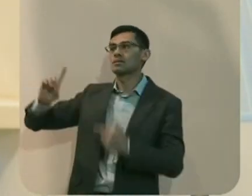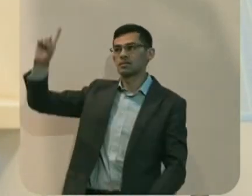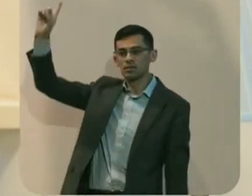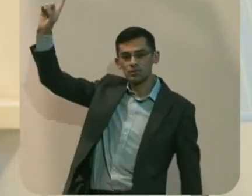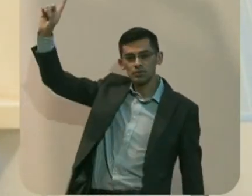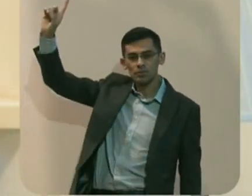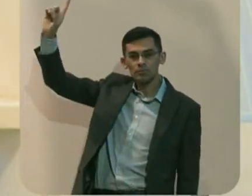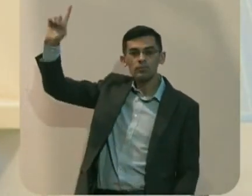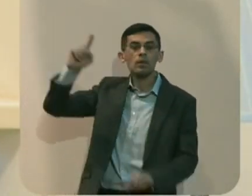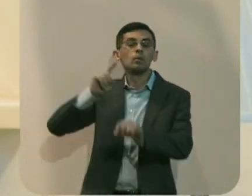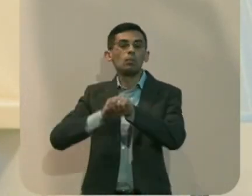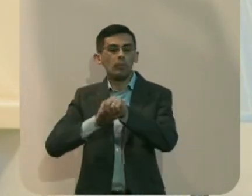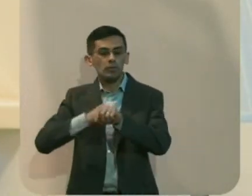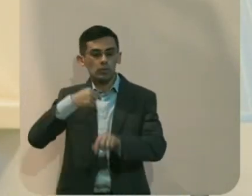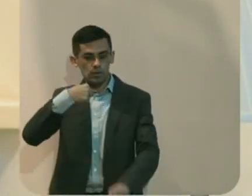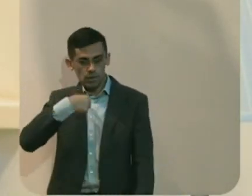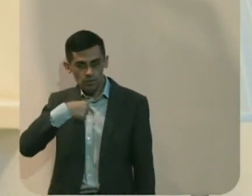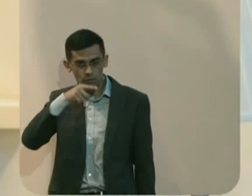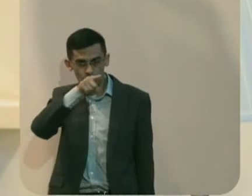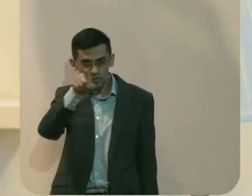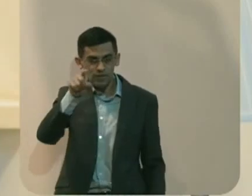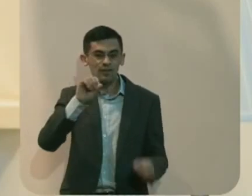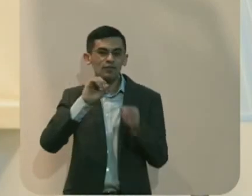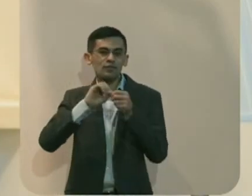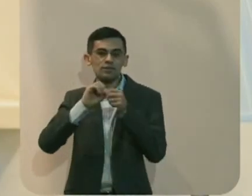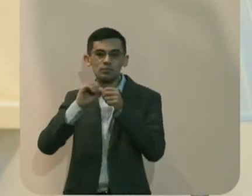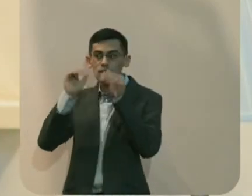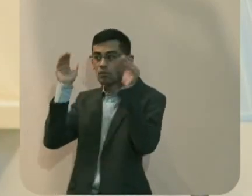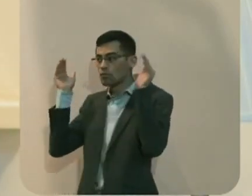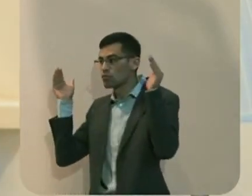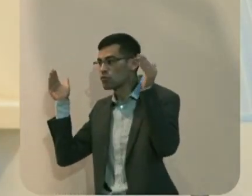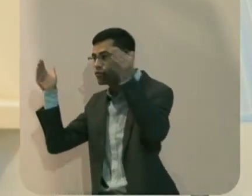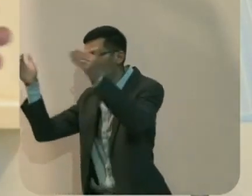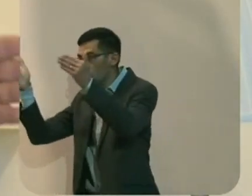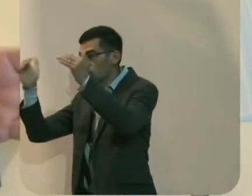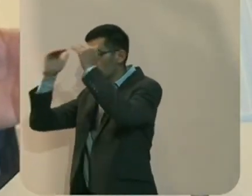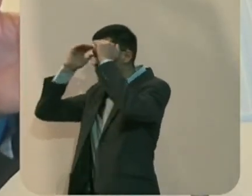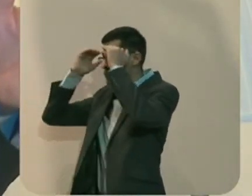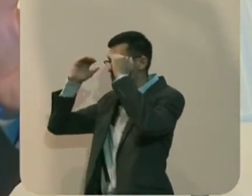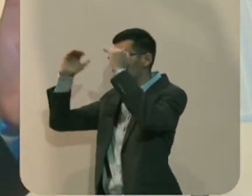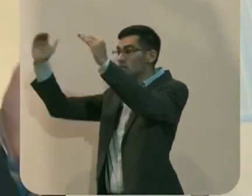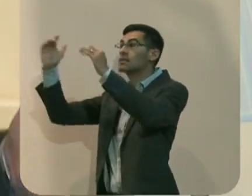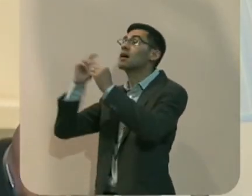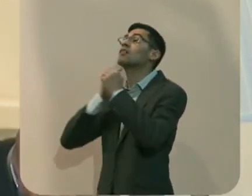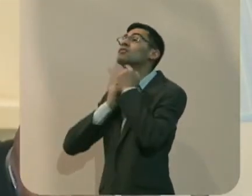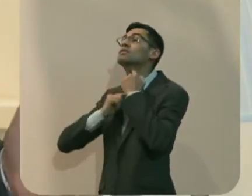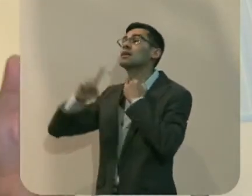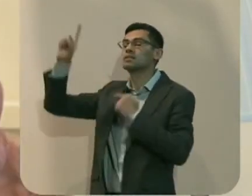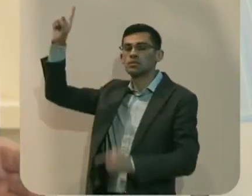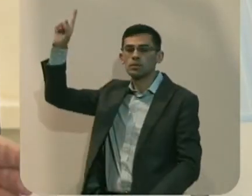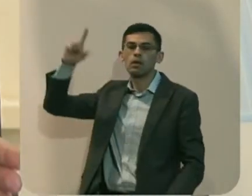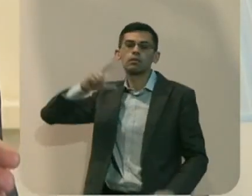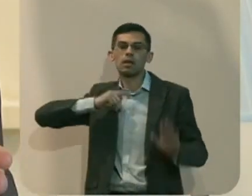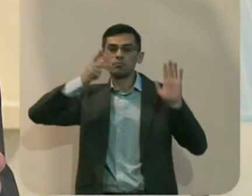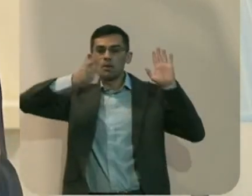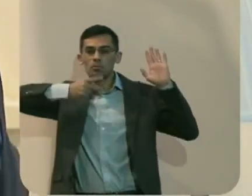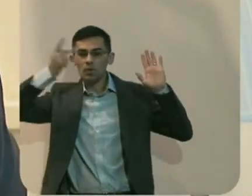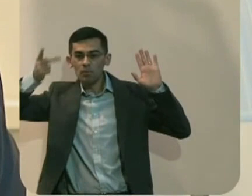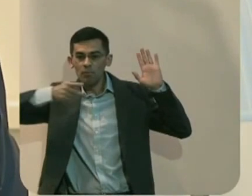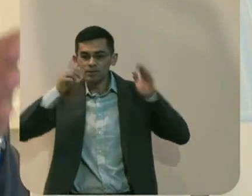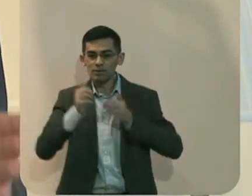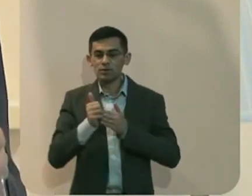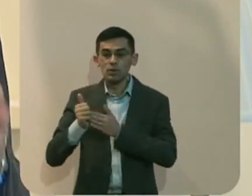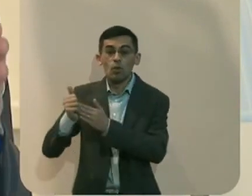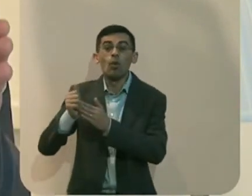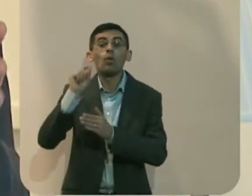gente coloca um foco, fazer a vontade do Senhor, há uma promessa que segue a nossa vida.